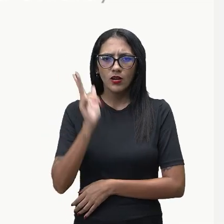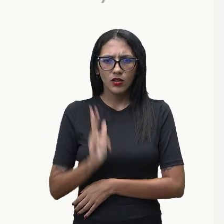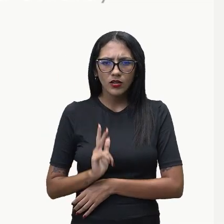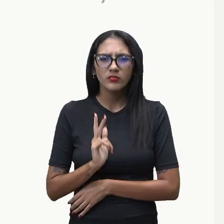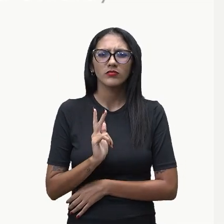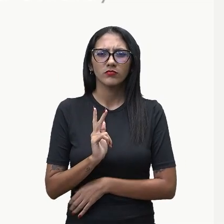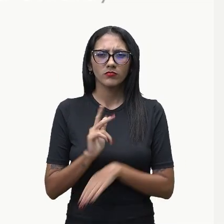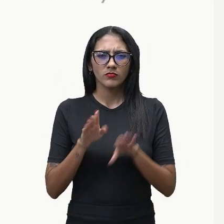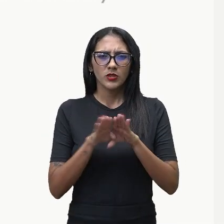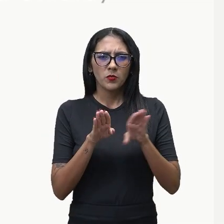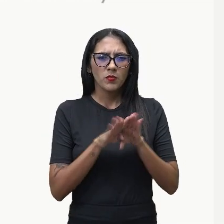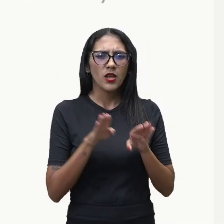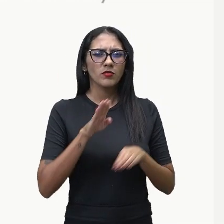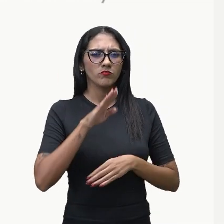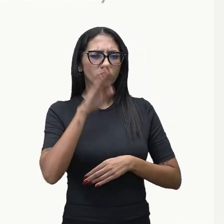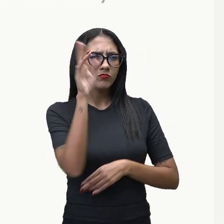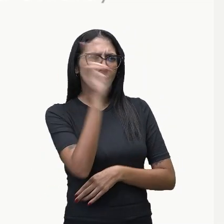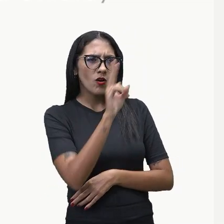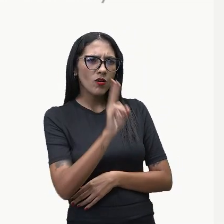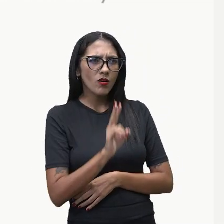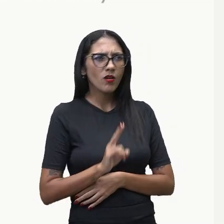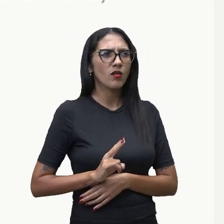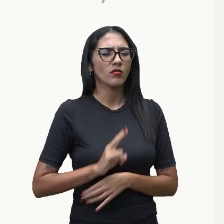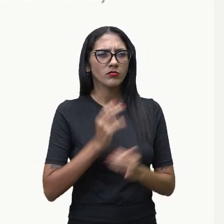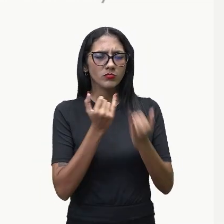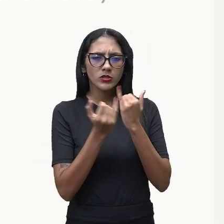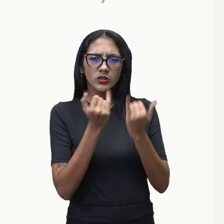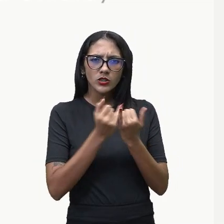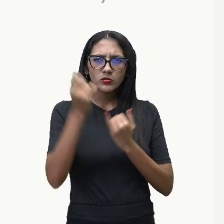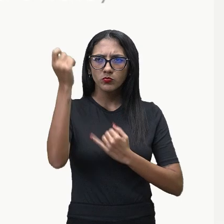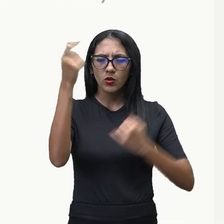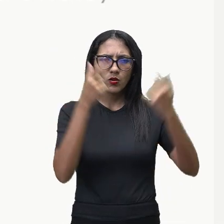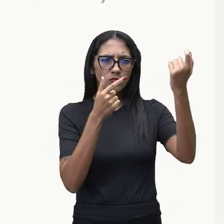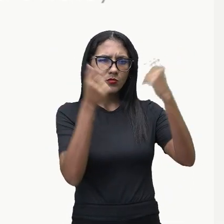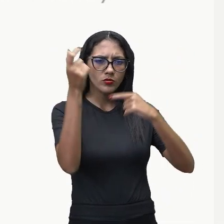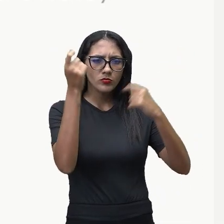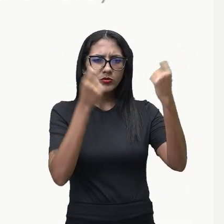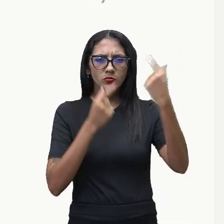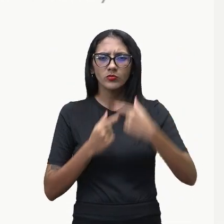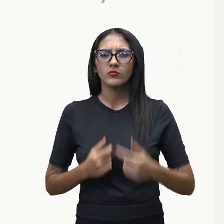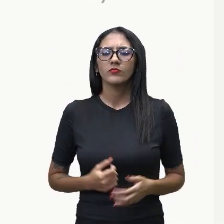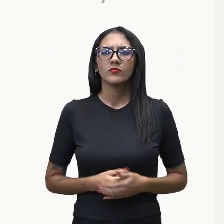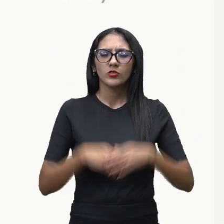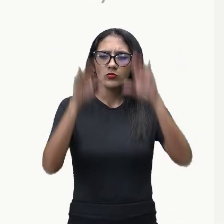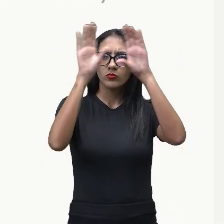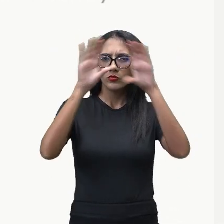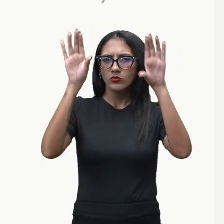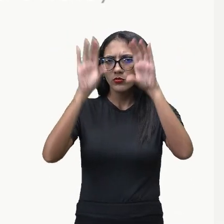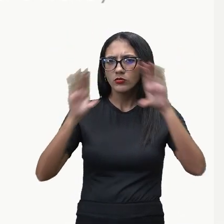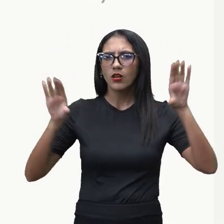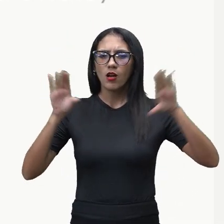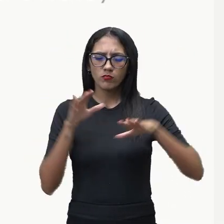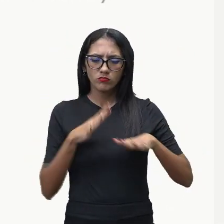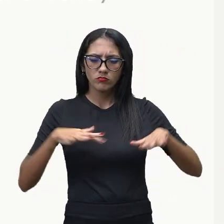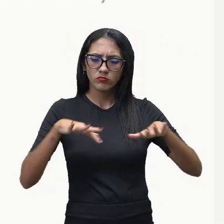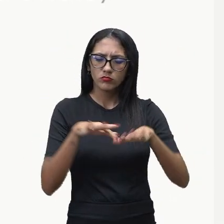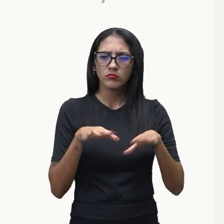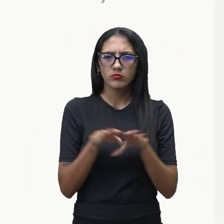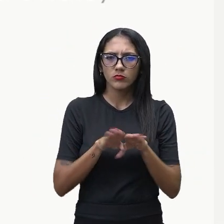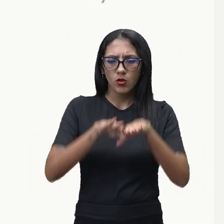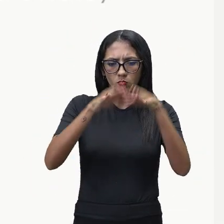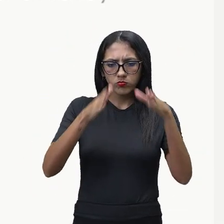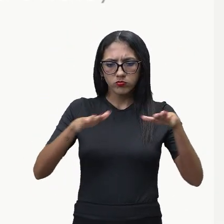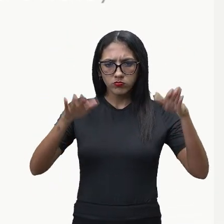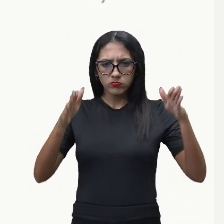cometas imitando fazem os bombardeiros seu ofício. O céu, a terra e as ondas,